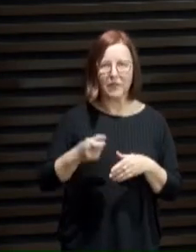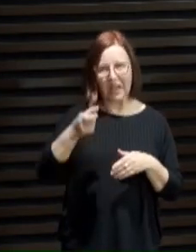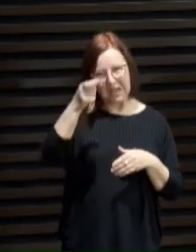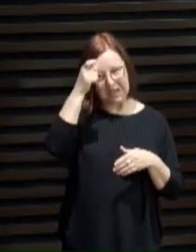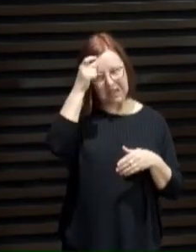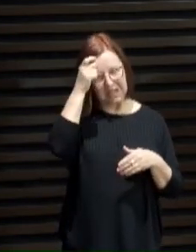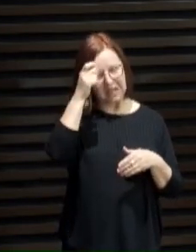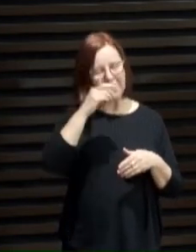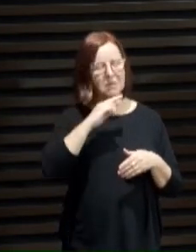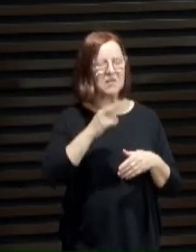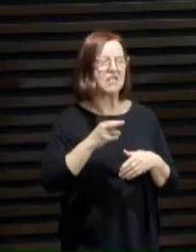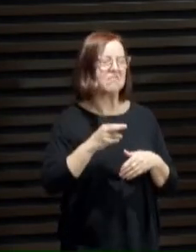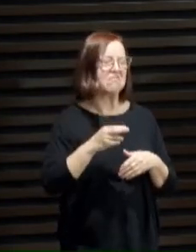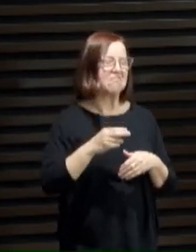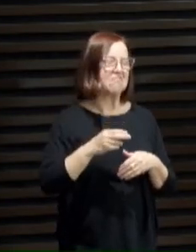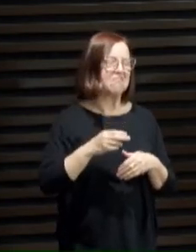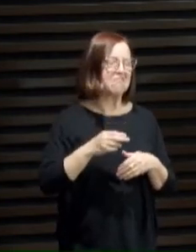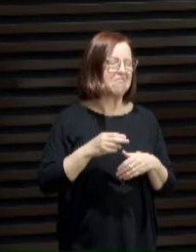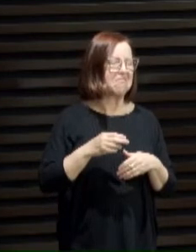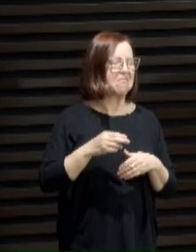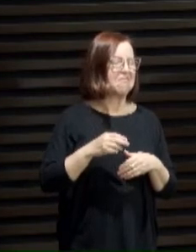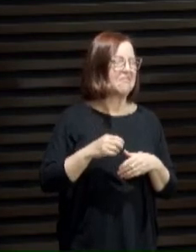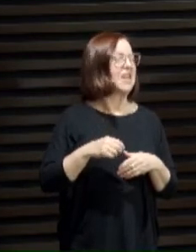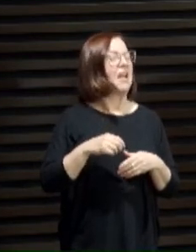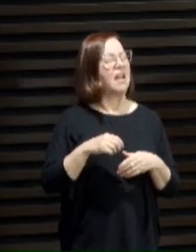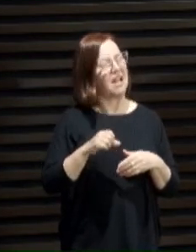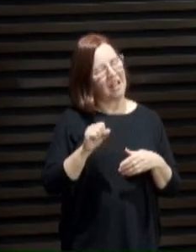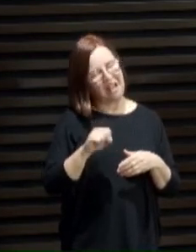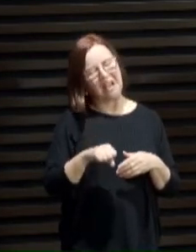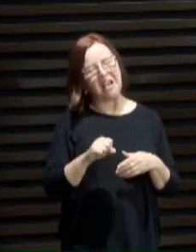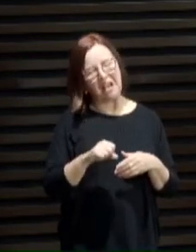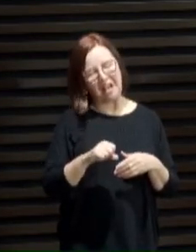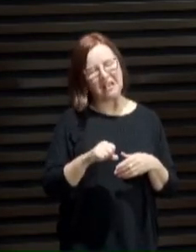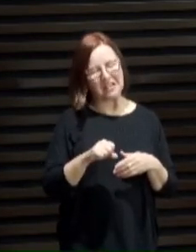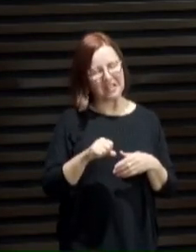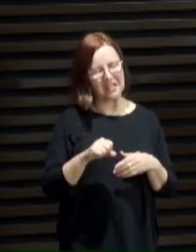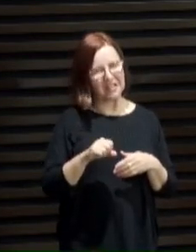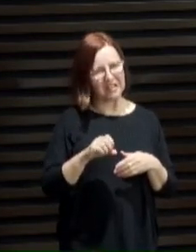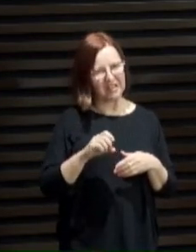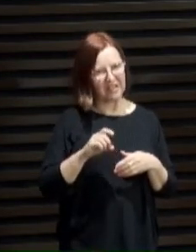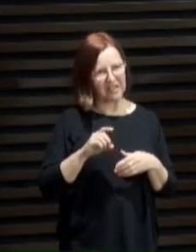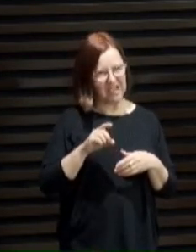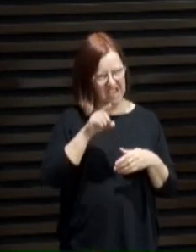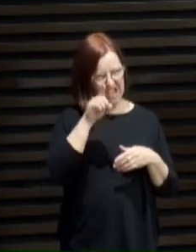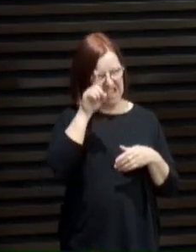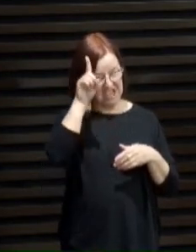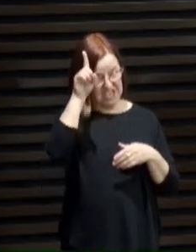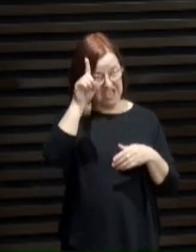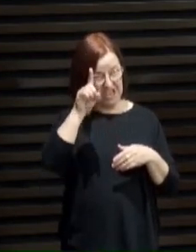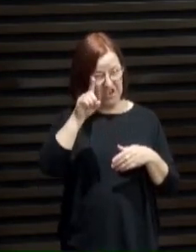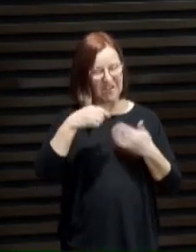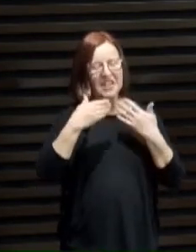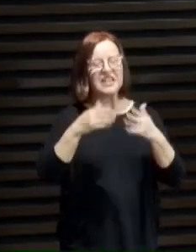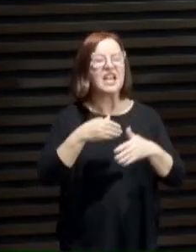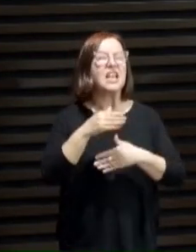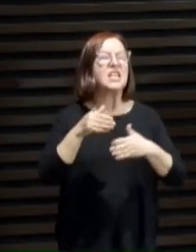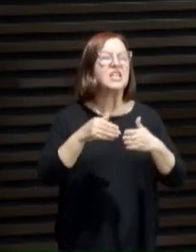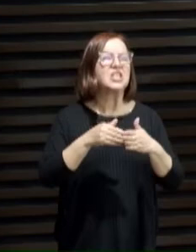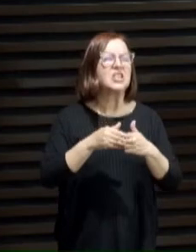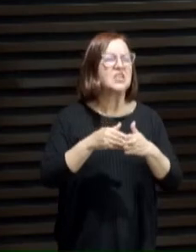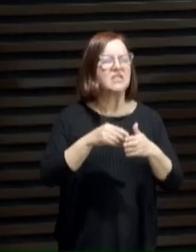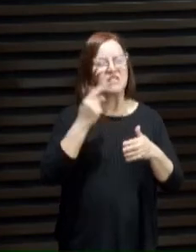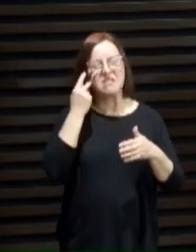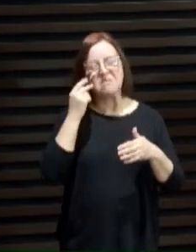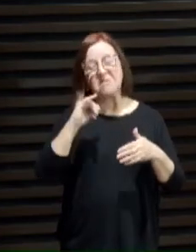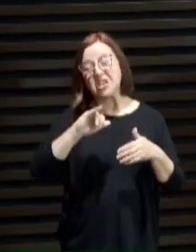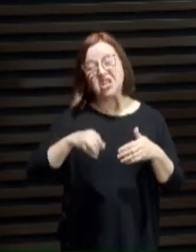para ele, a vida dele é rosinha, azulzinho, tudo bonitinho, tudo ordenadinho. Experimenta